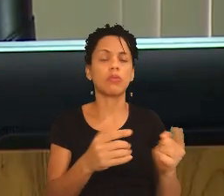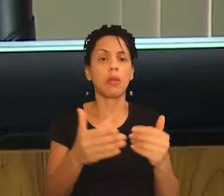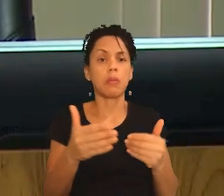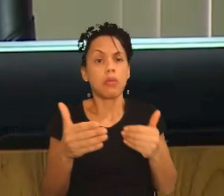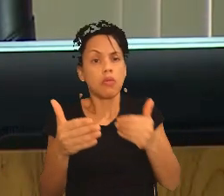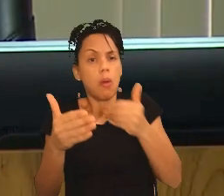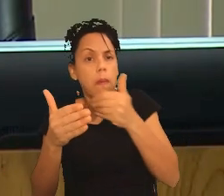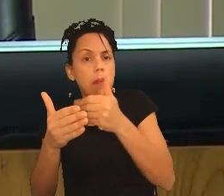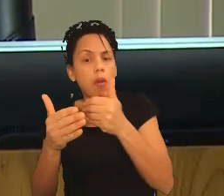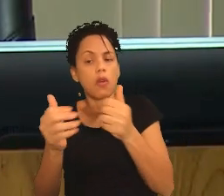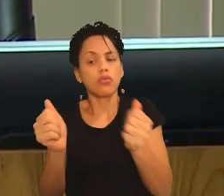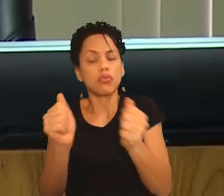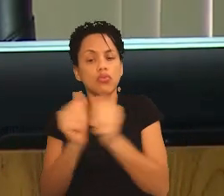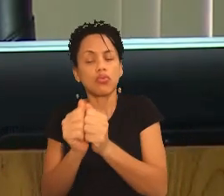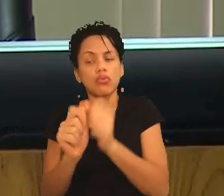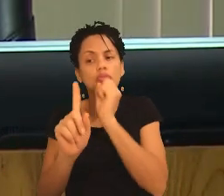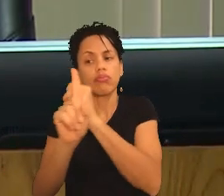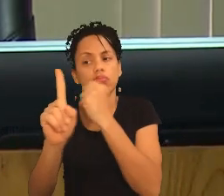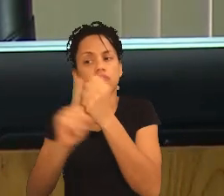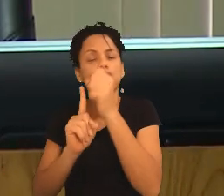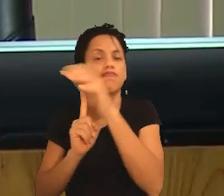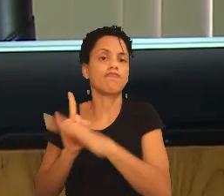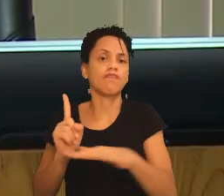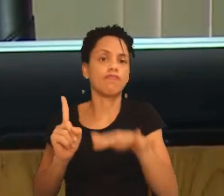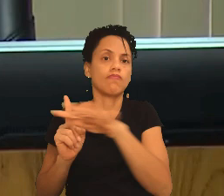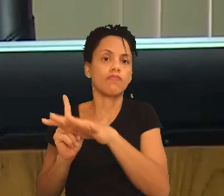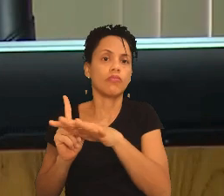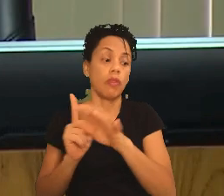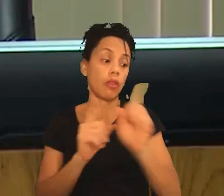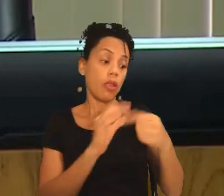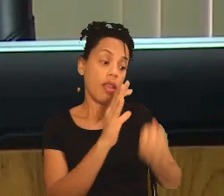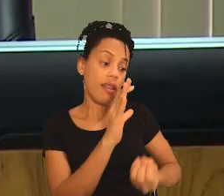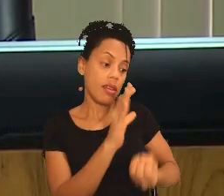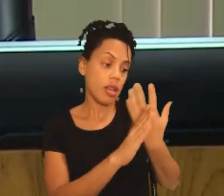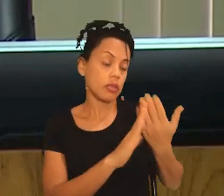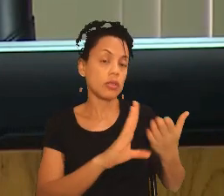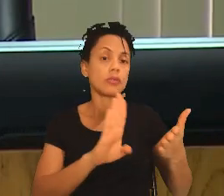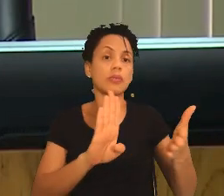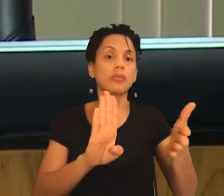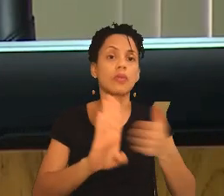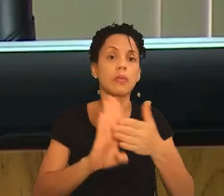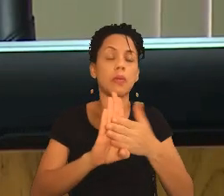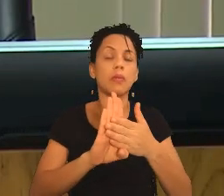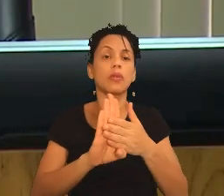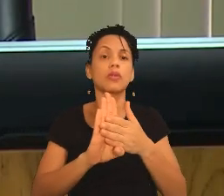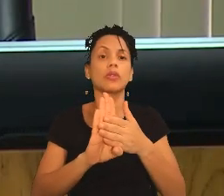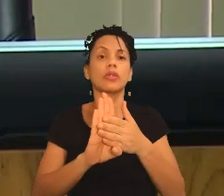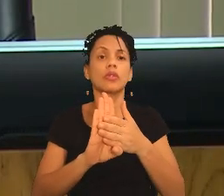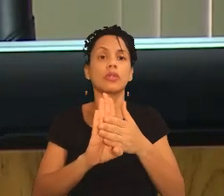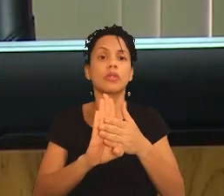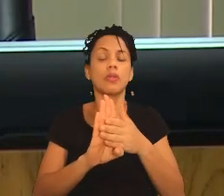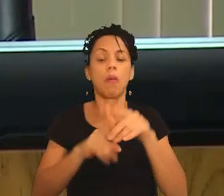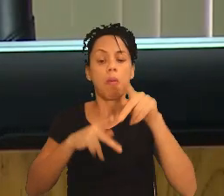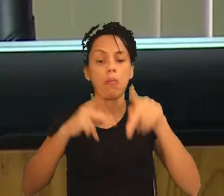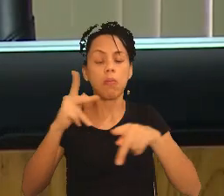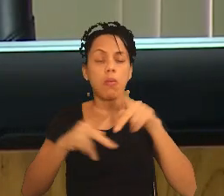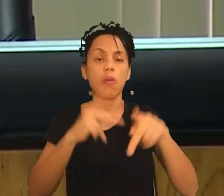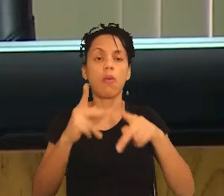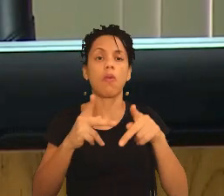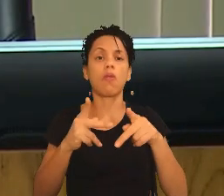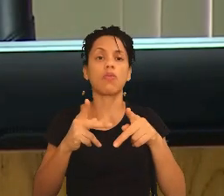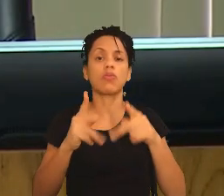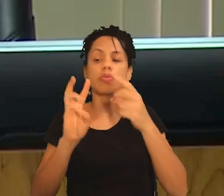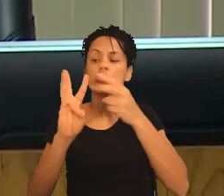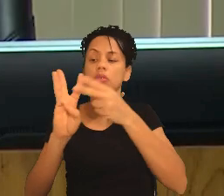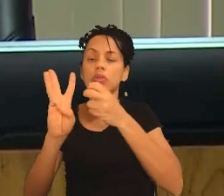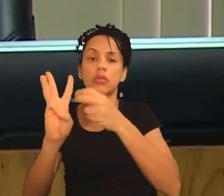justiça estavam sendo criadas, como a tão falada justiça de transição, que é uma proposta de justiça mais